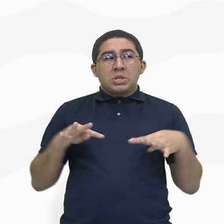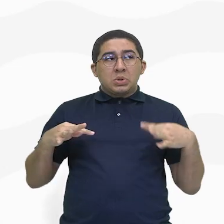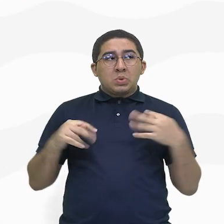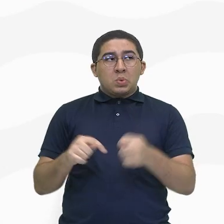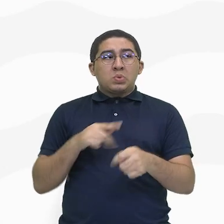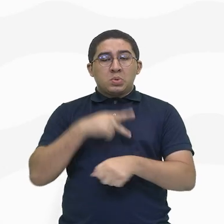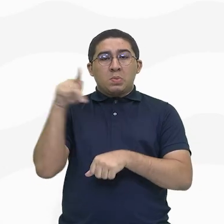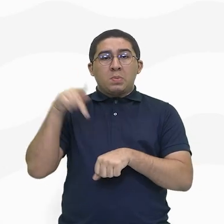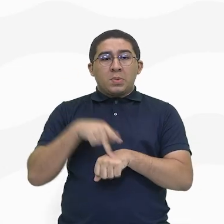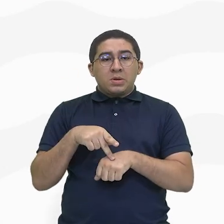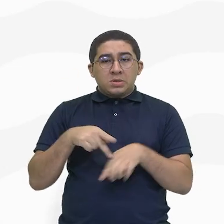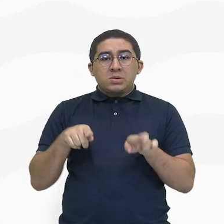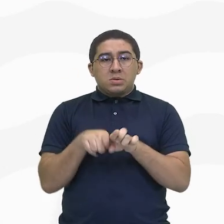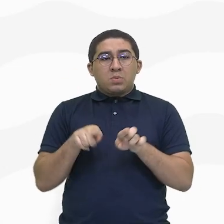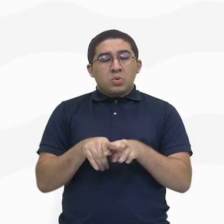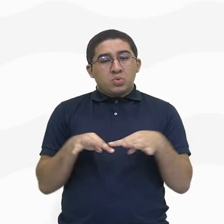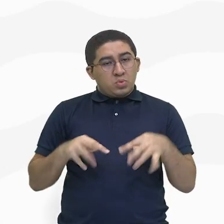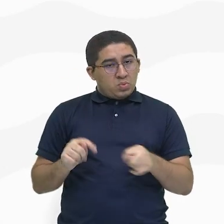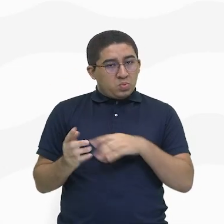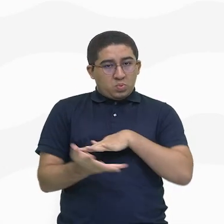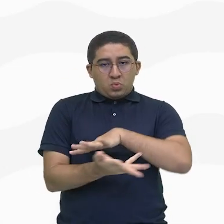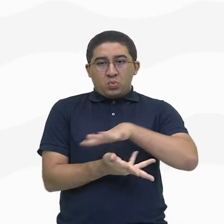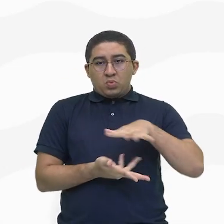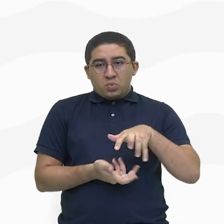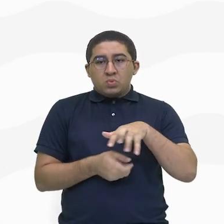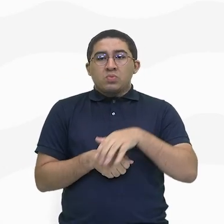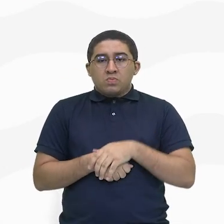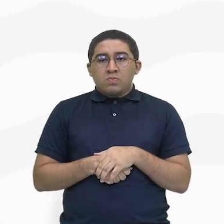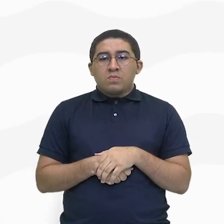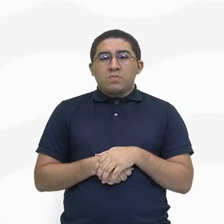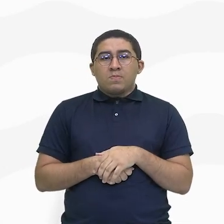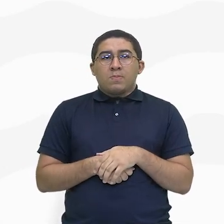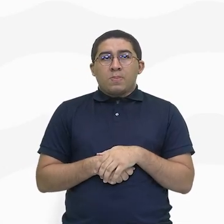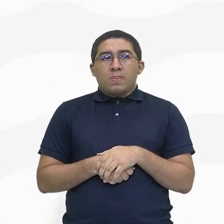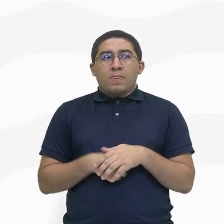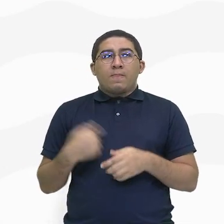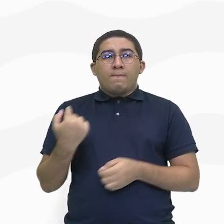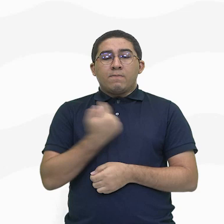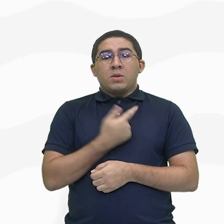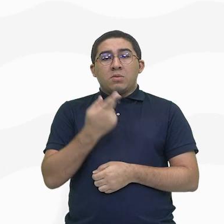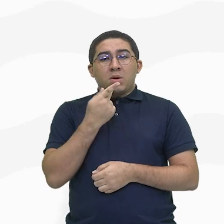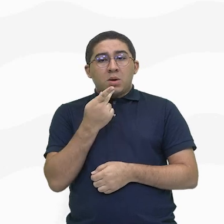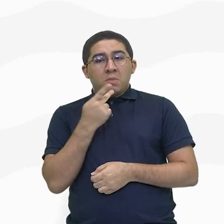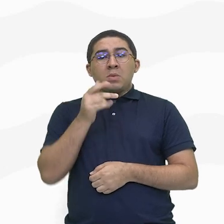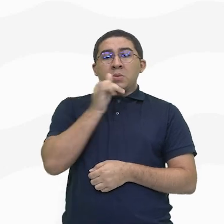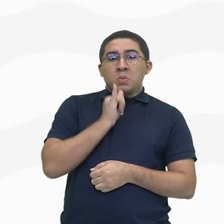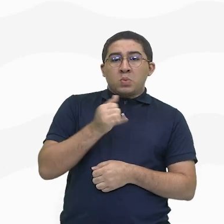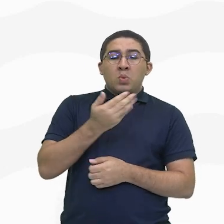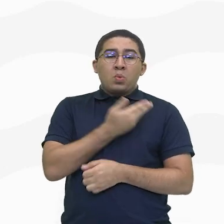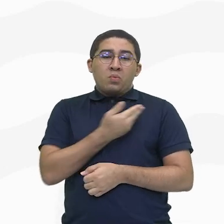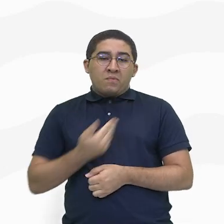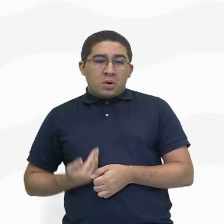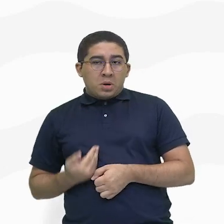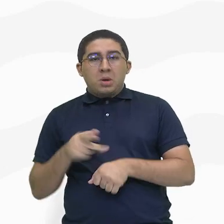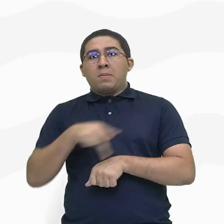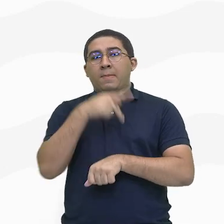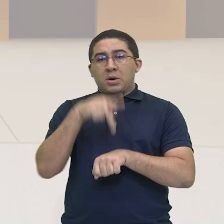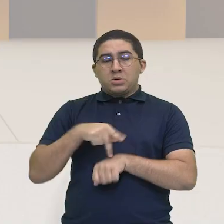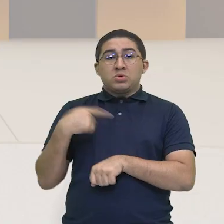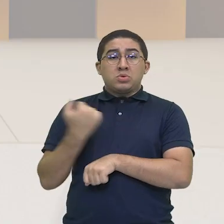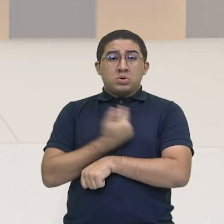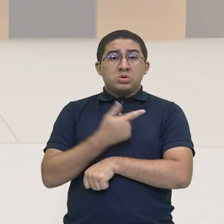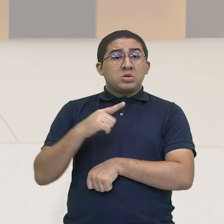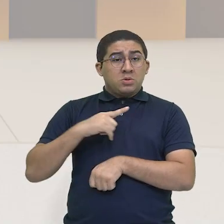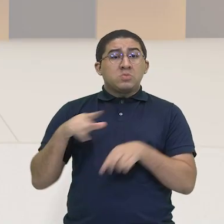os países, todo mundo, quando a gente fala assim de países, de governos, a gente se insere também, não